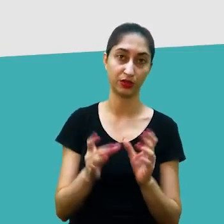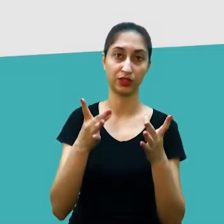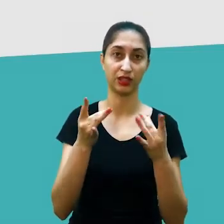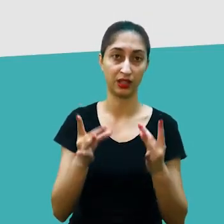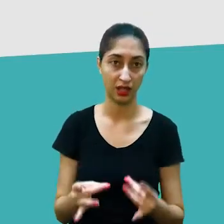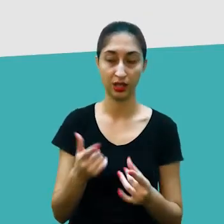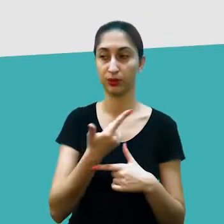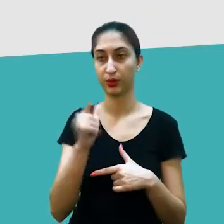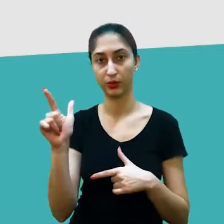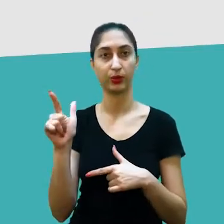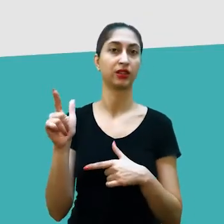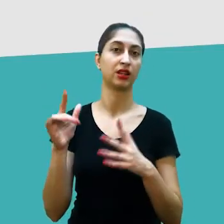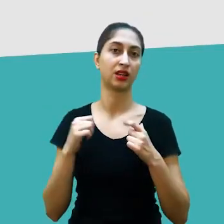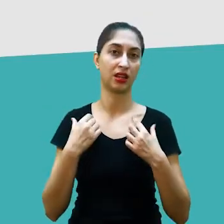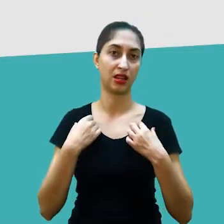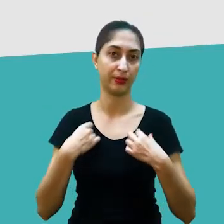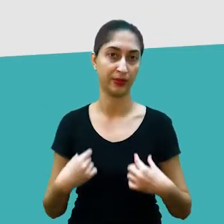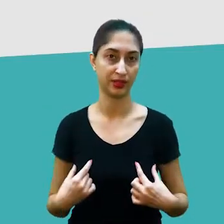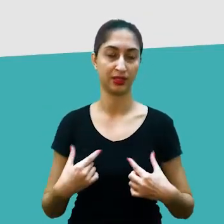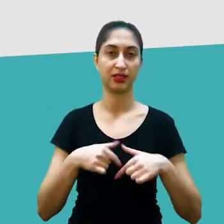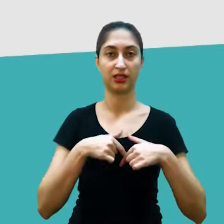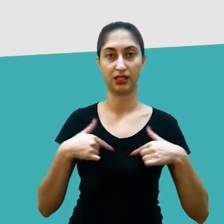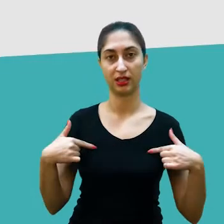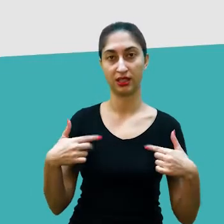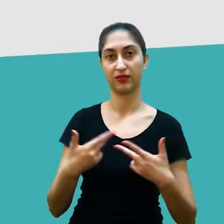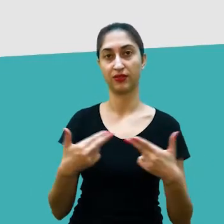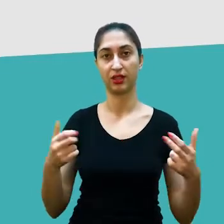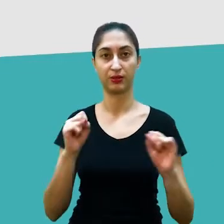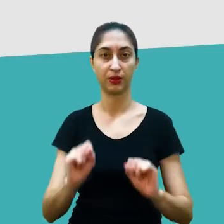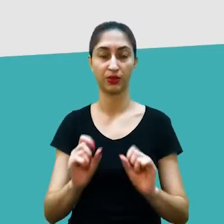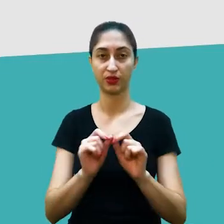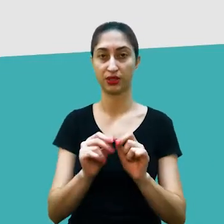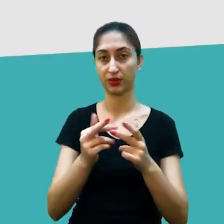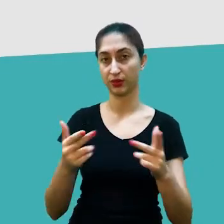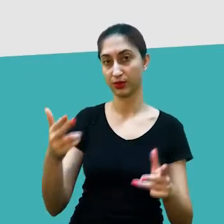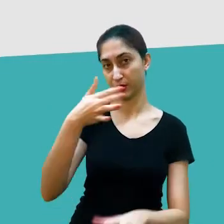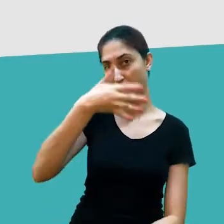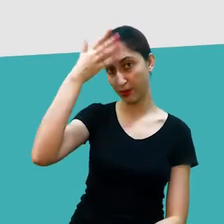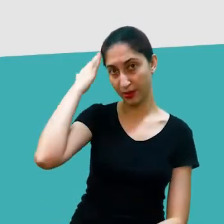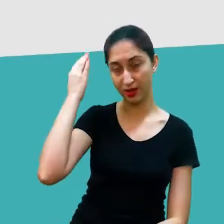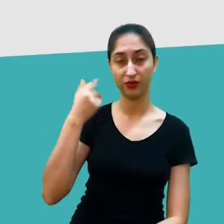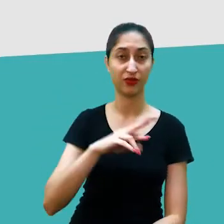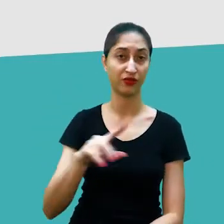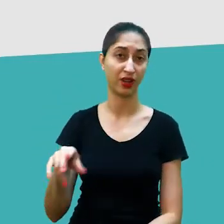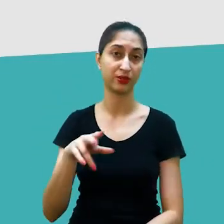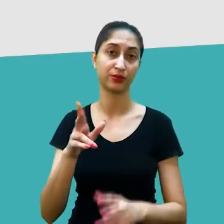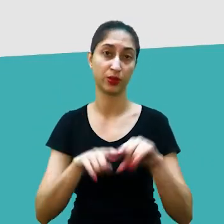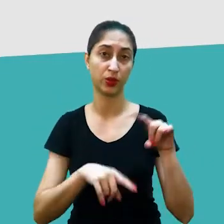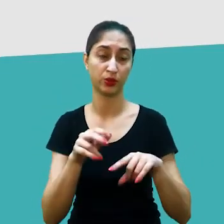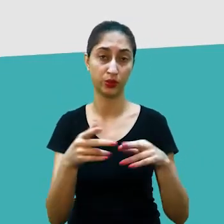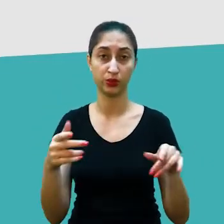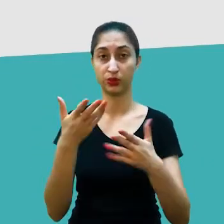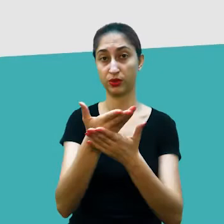numa outra camiseta, eu posso, enfim, fazer coisas para o cabelo. Existem milhões de possibilidades de produtos que você